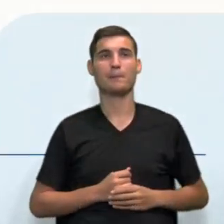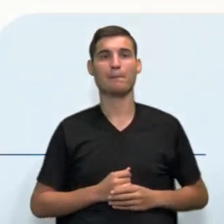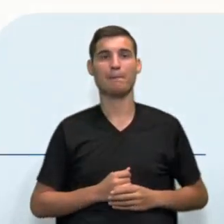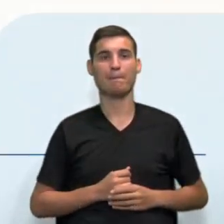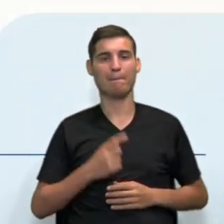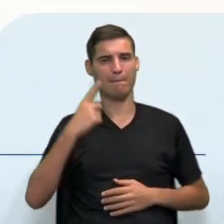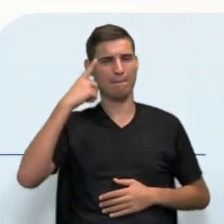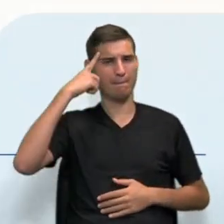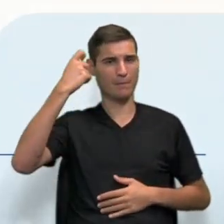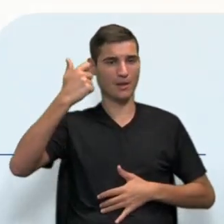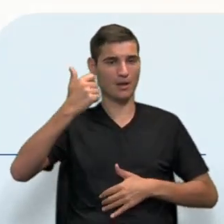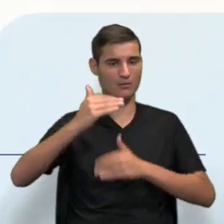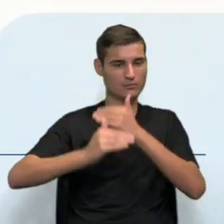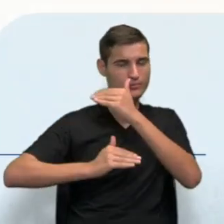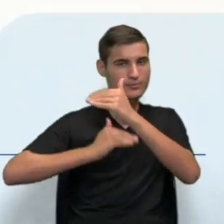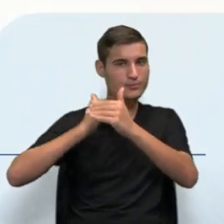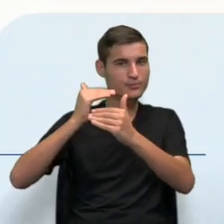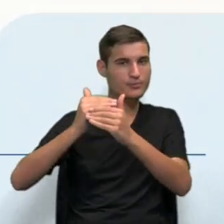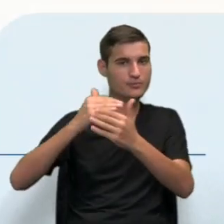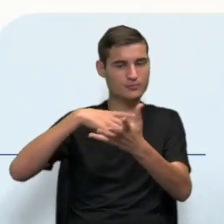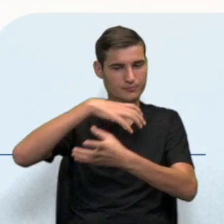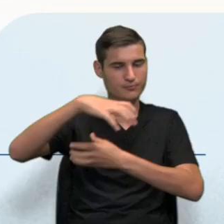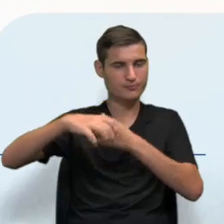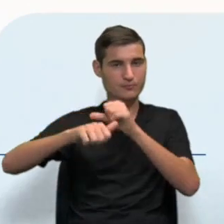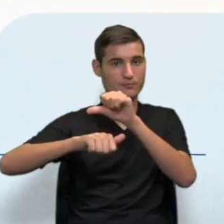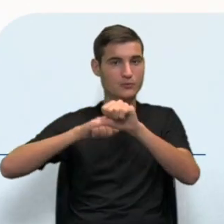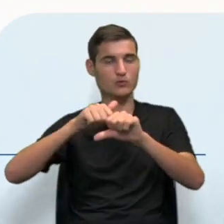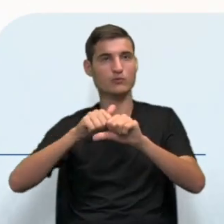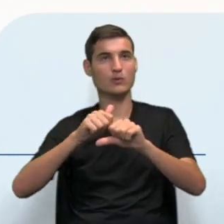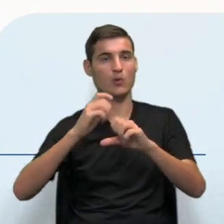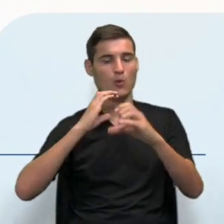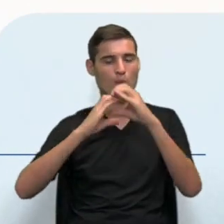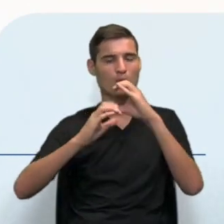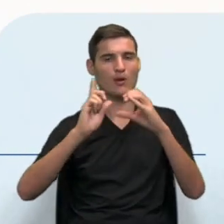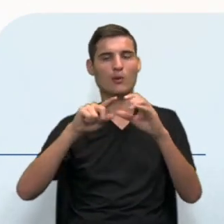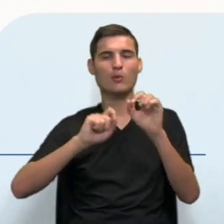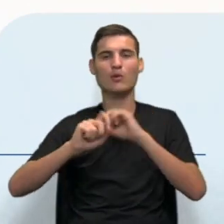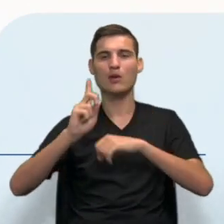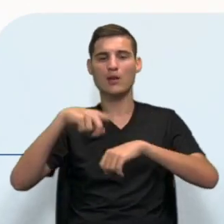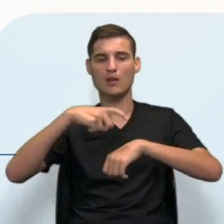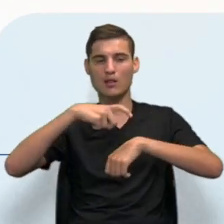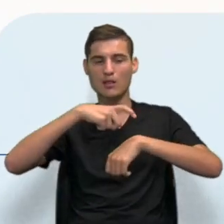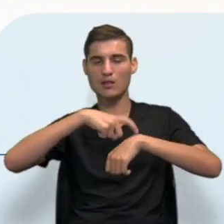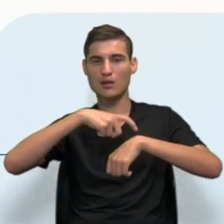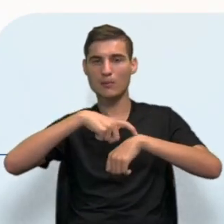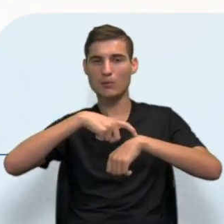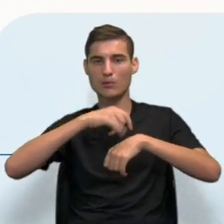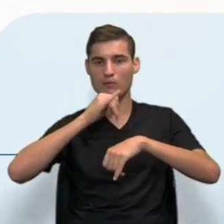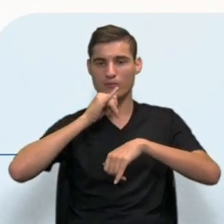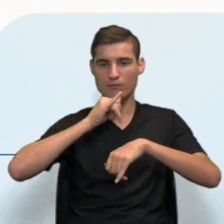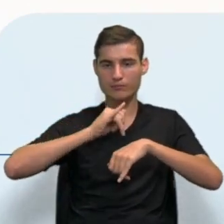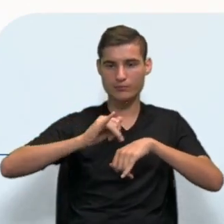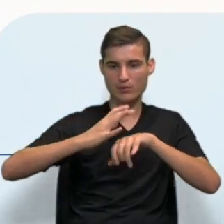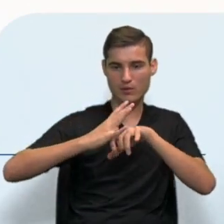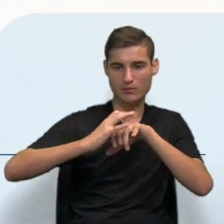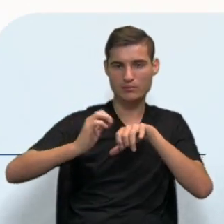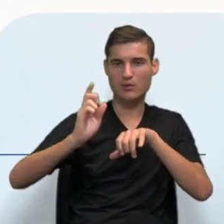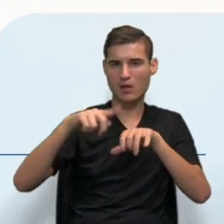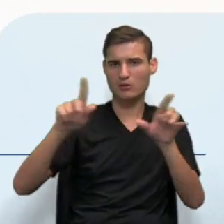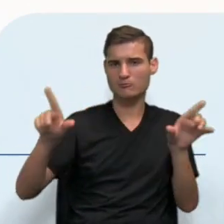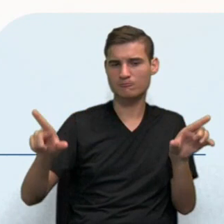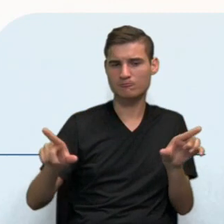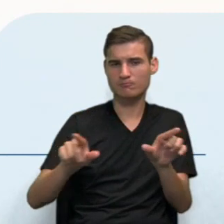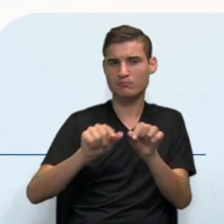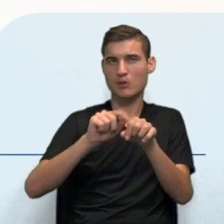ideia da evolução das comunicações é o quê? É fazer com que esse tempo de transmissão diminua. Eu quero que ele